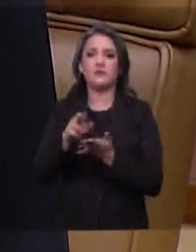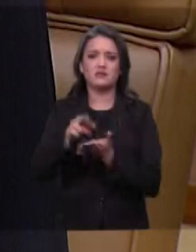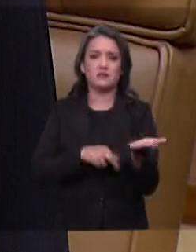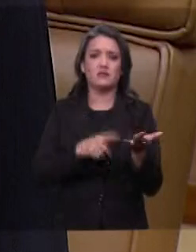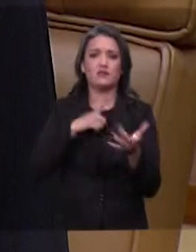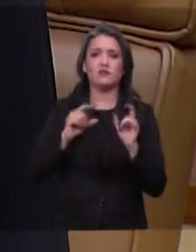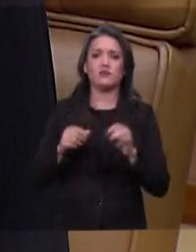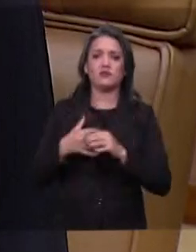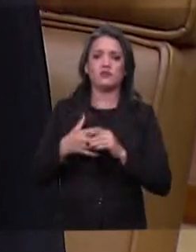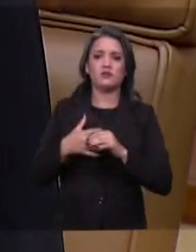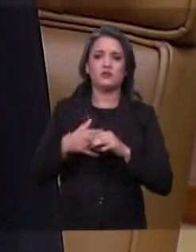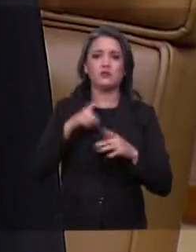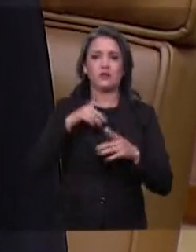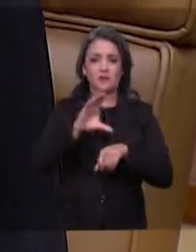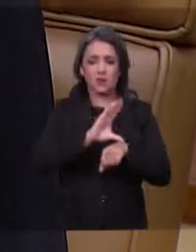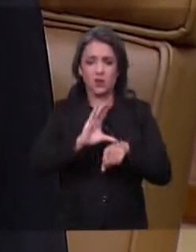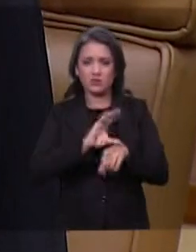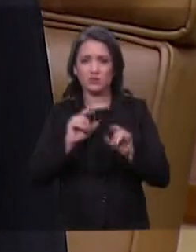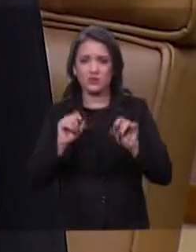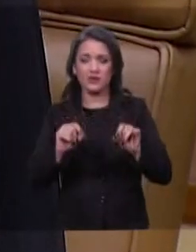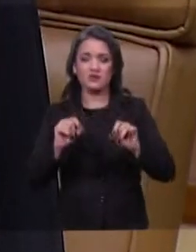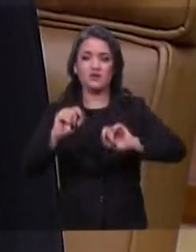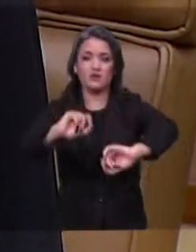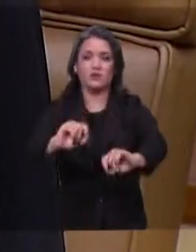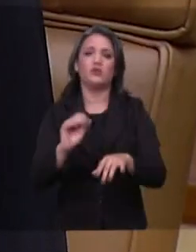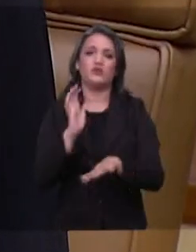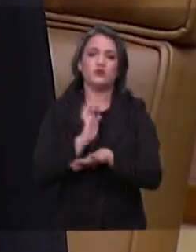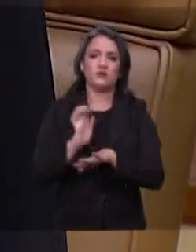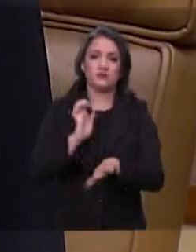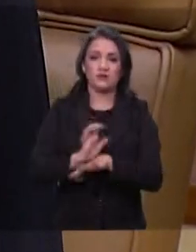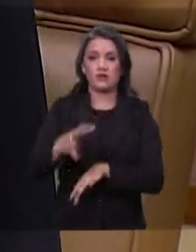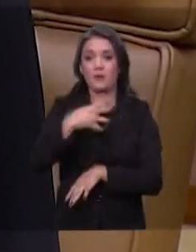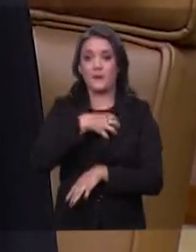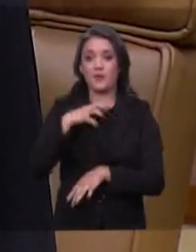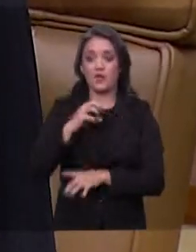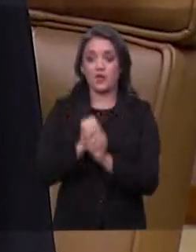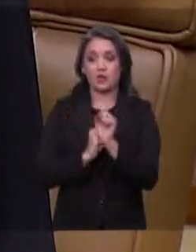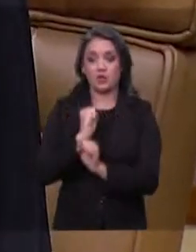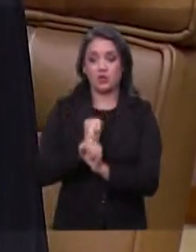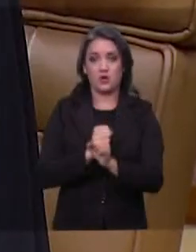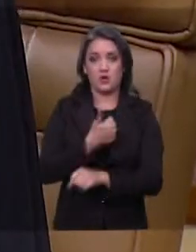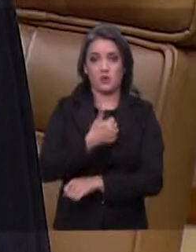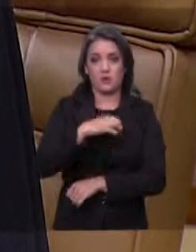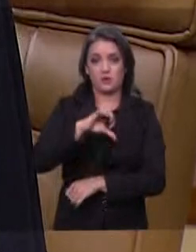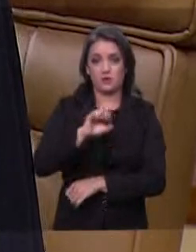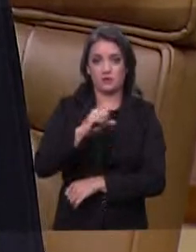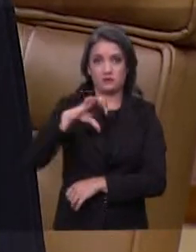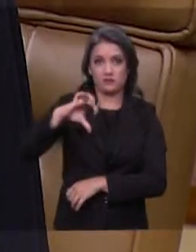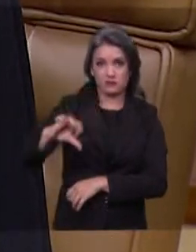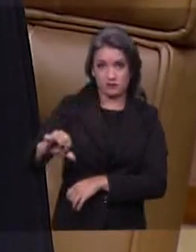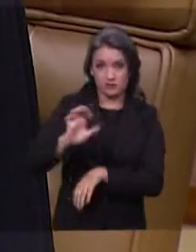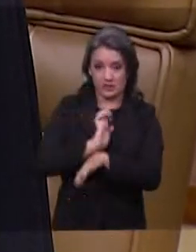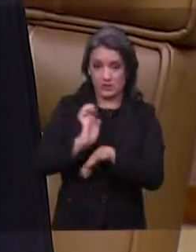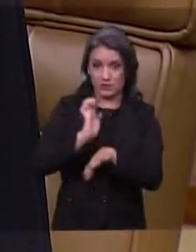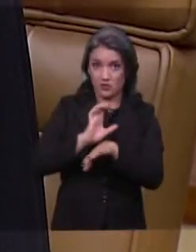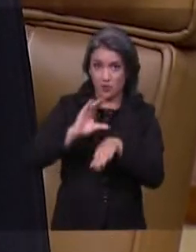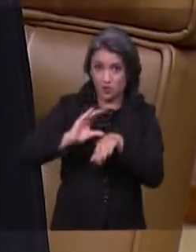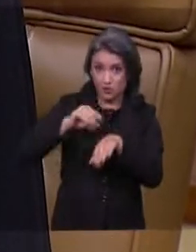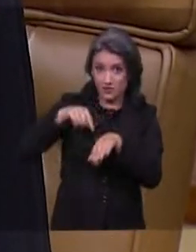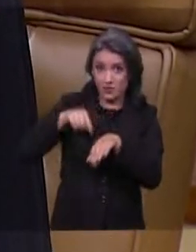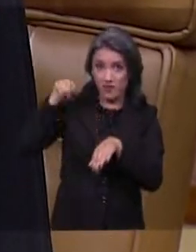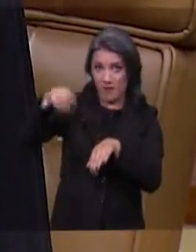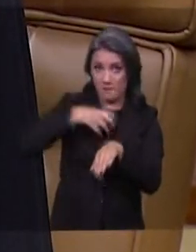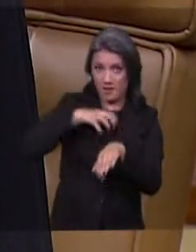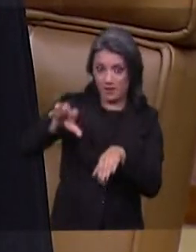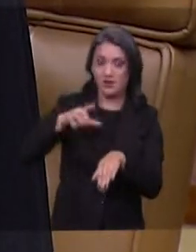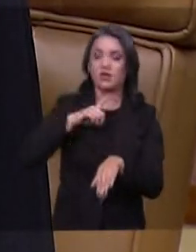reconhecidas pela Constituição do Estado da Bahia de 1989, em seu artigo 178, parágrafo único, que